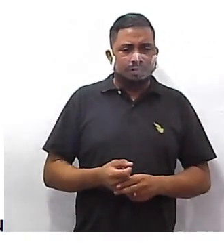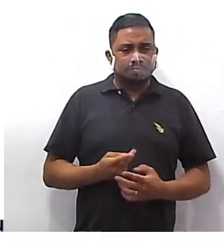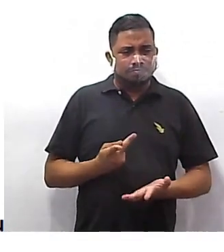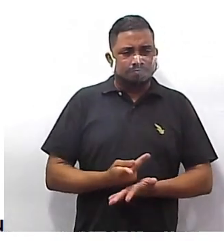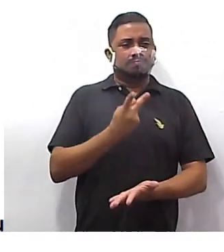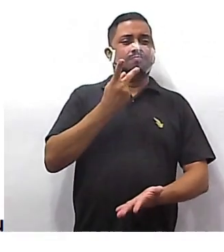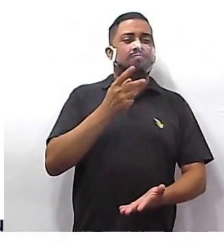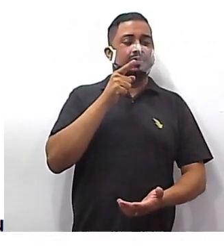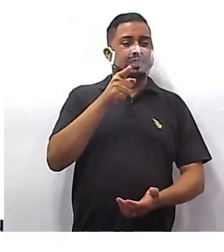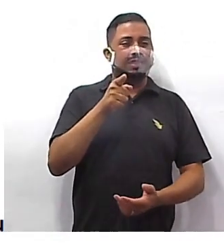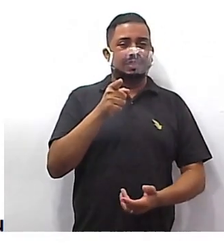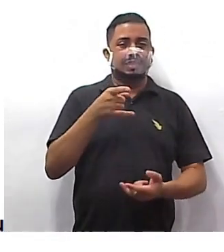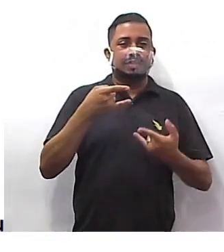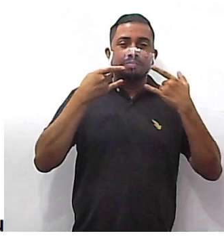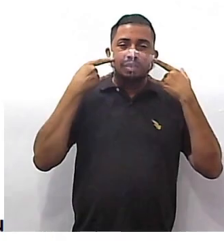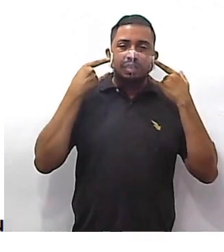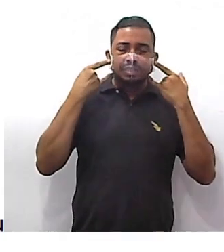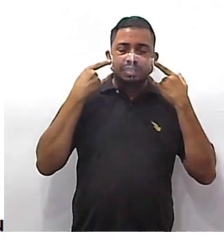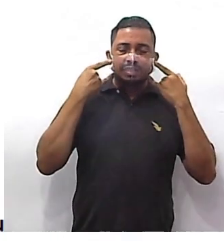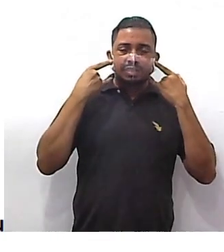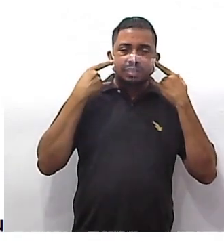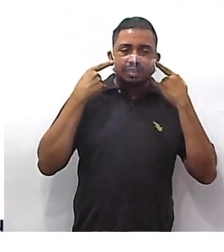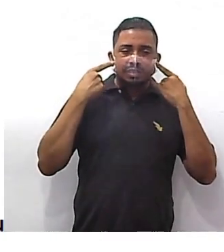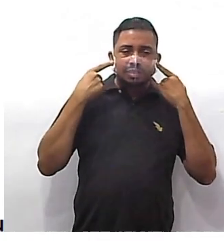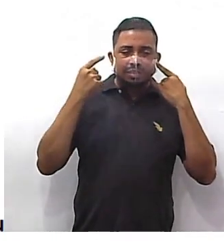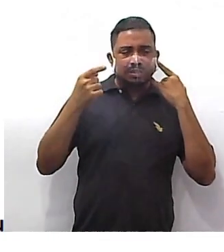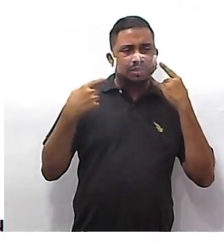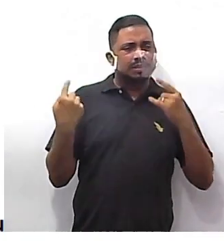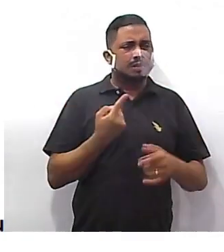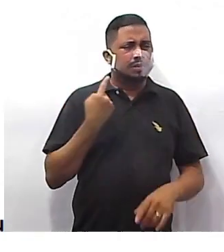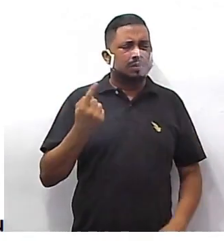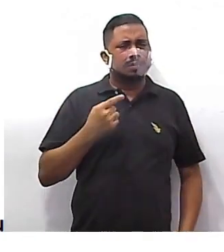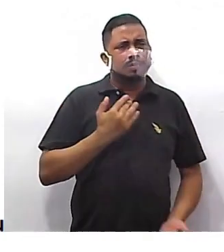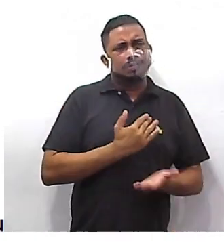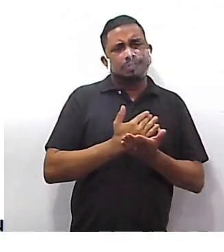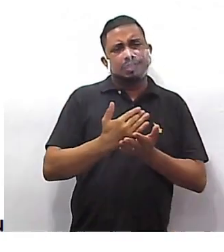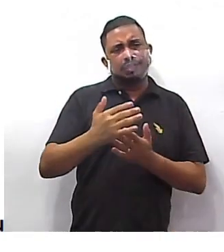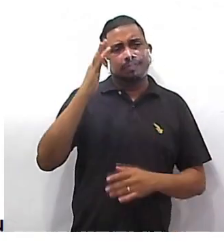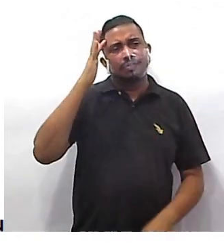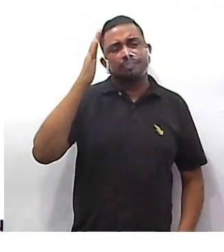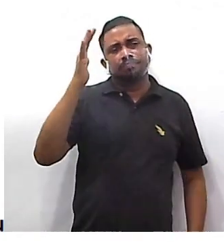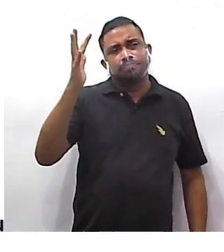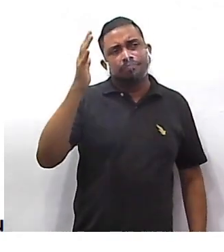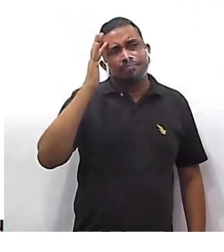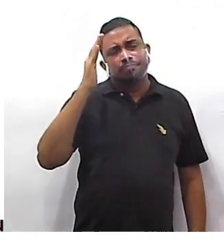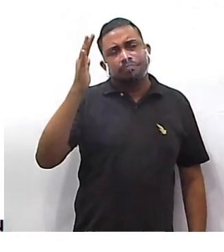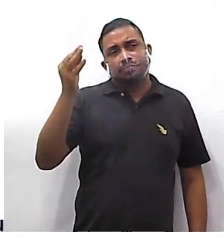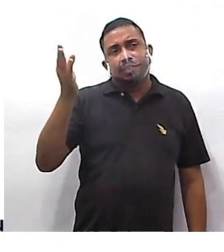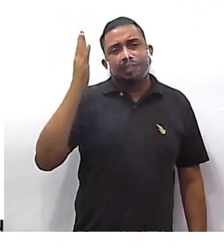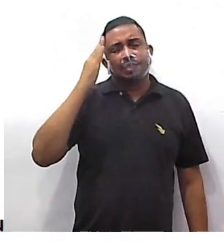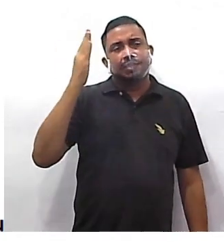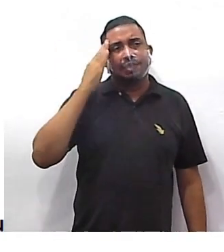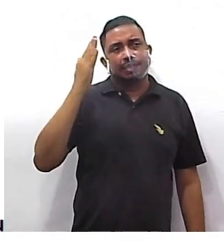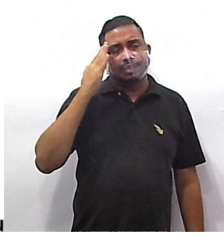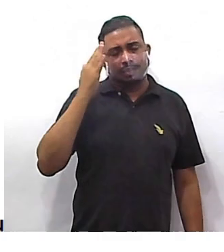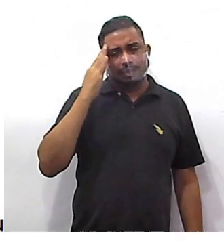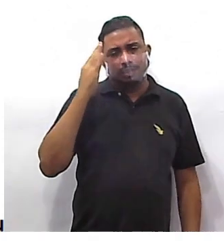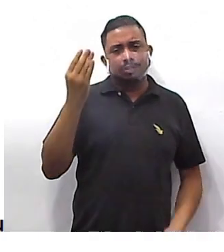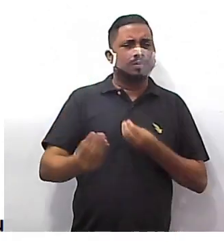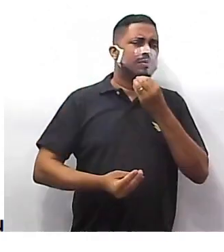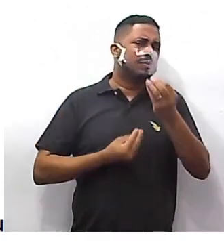máscara. E aí a gente começa a refletir e entender, né,